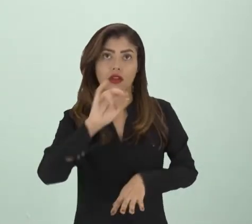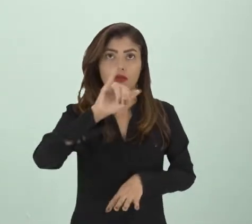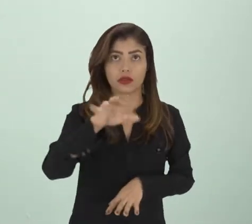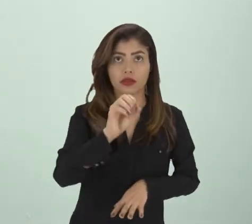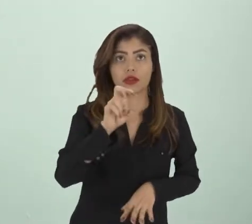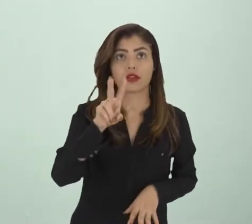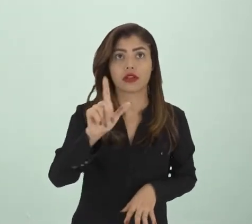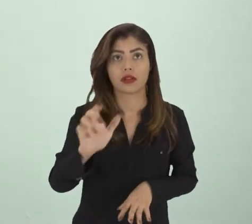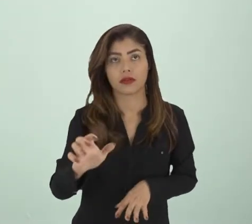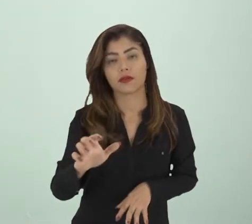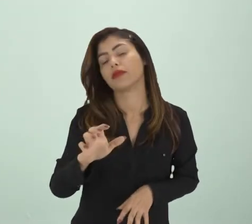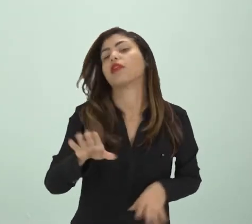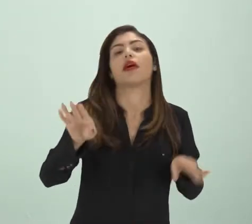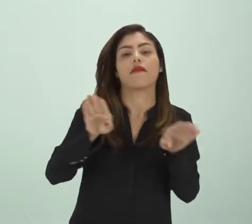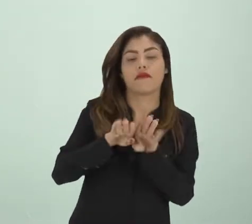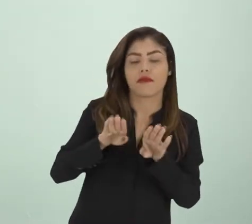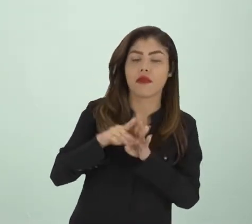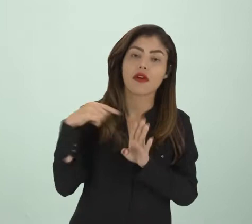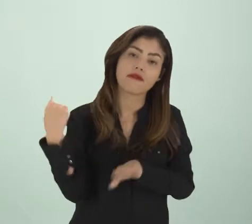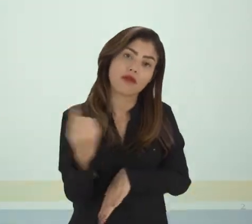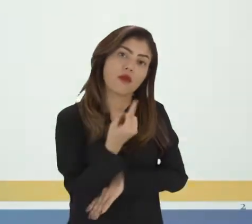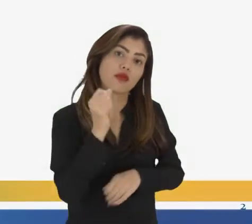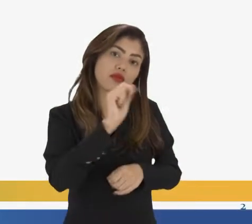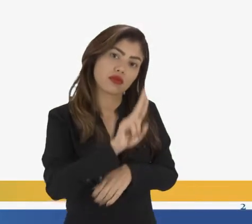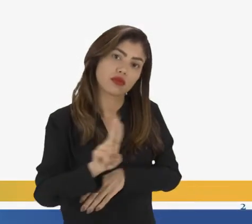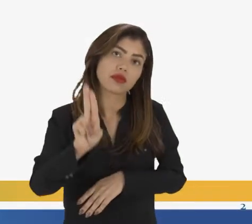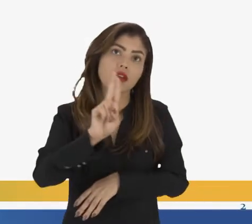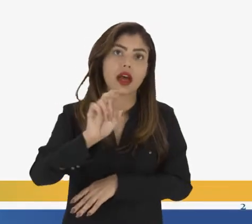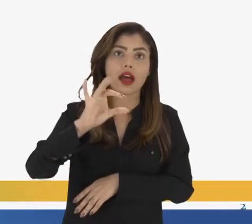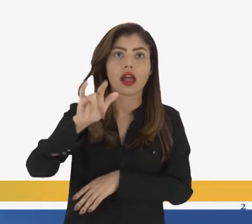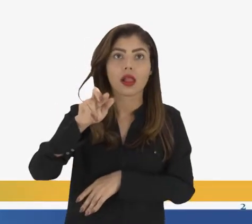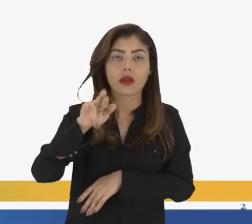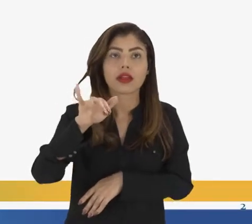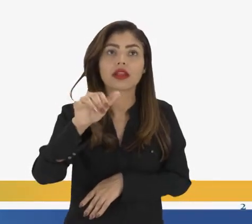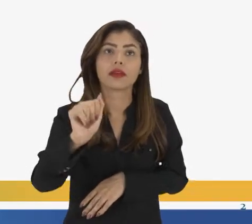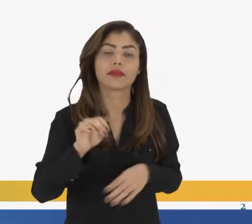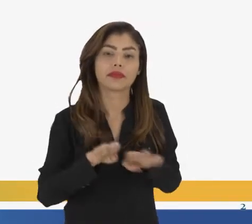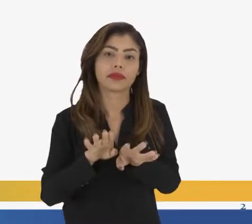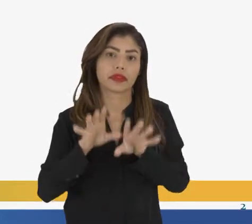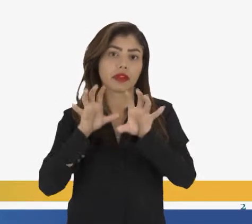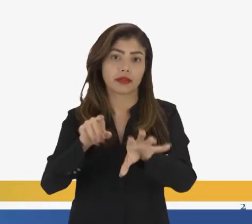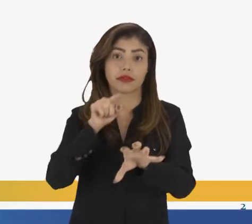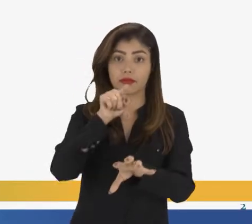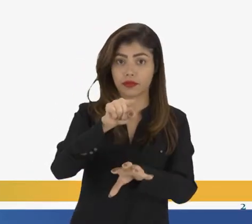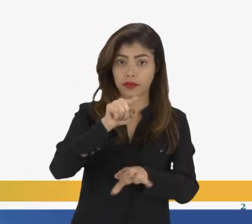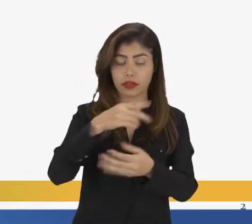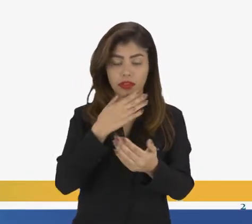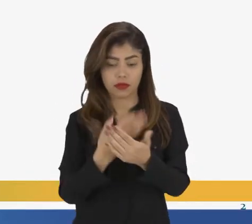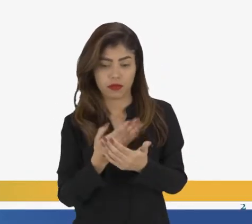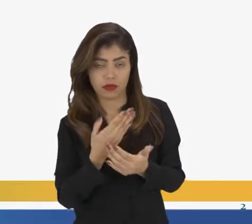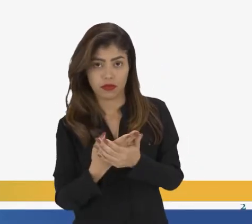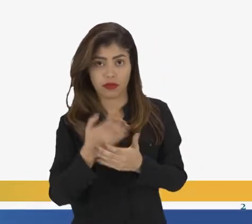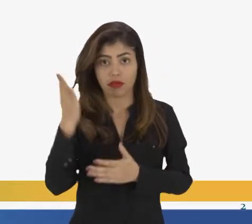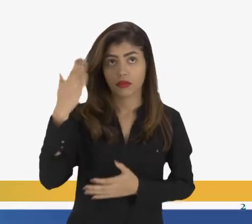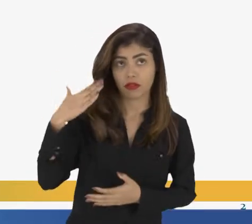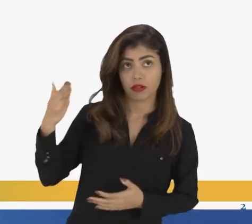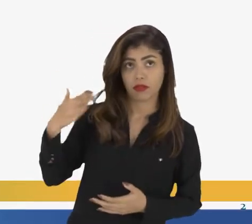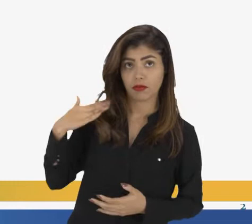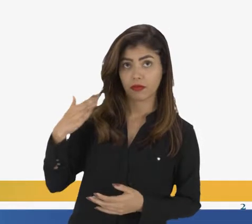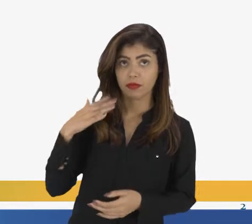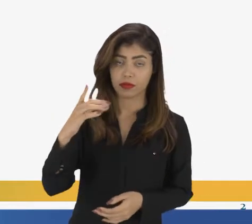estar trabalhando com caloria, certo? Então, em se tratando do estudo do